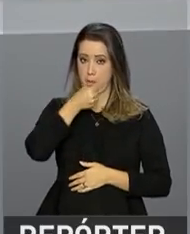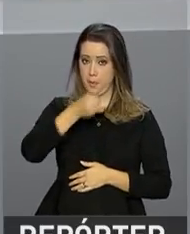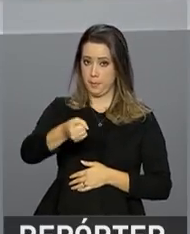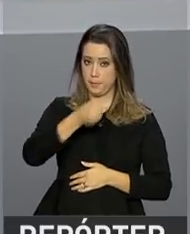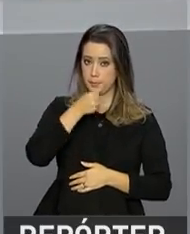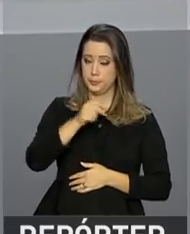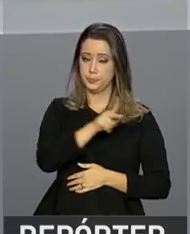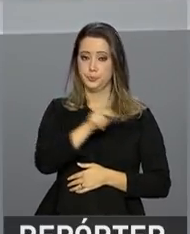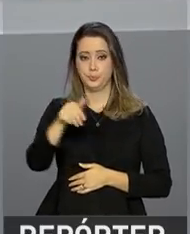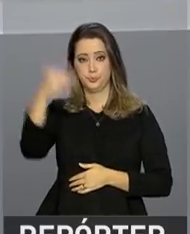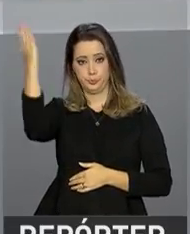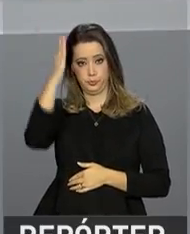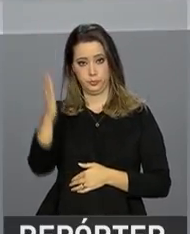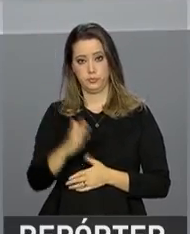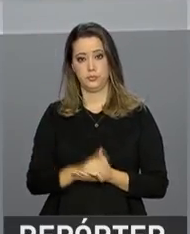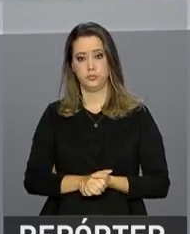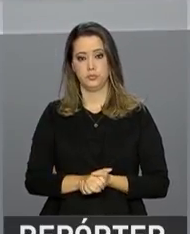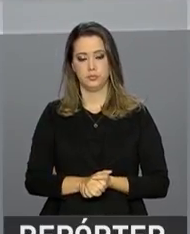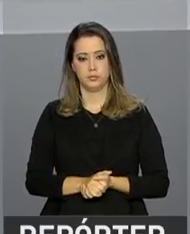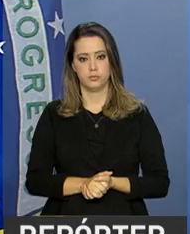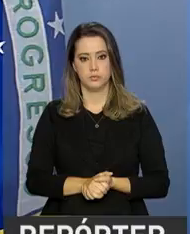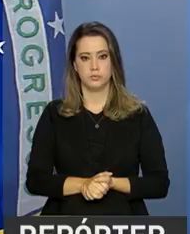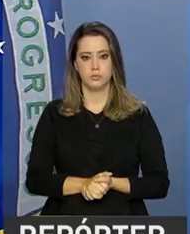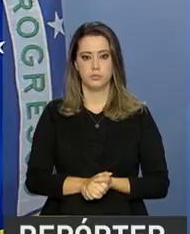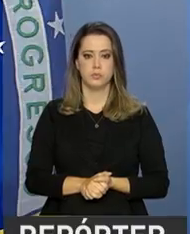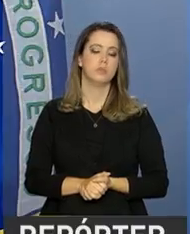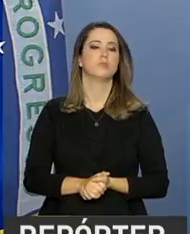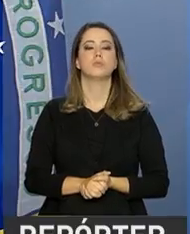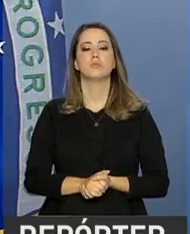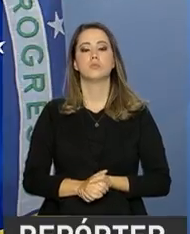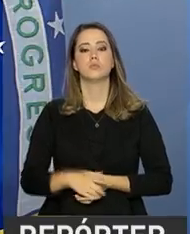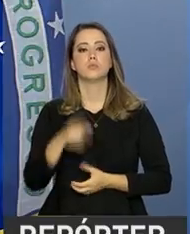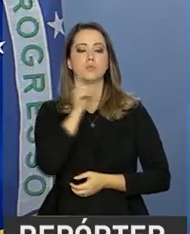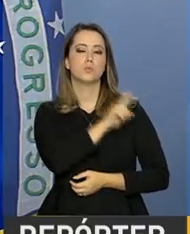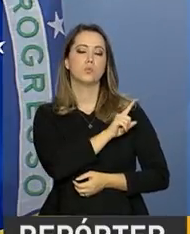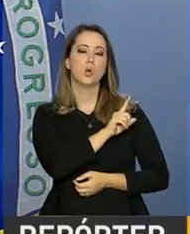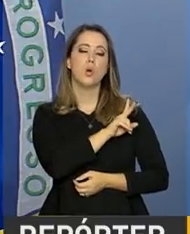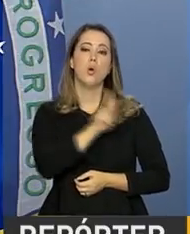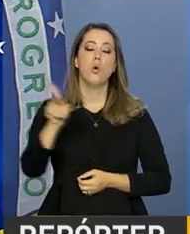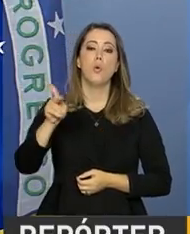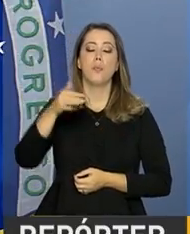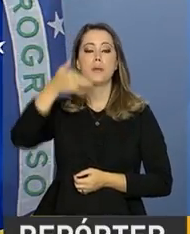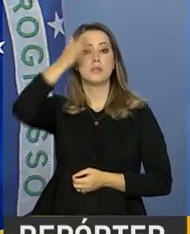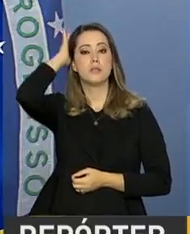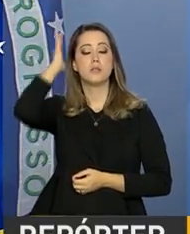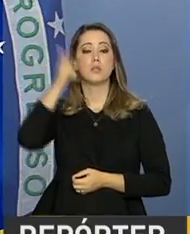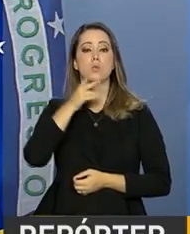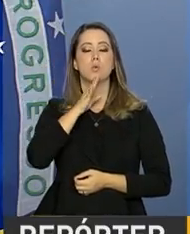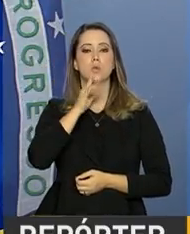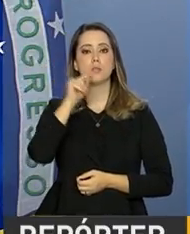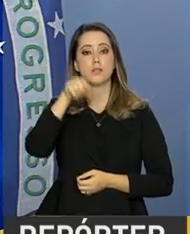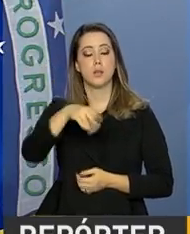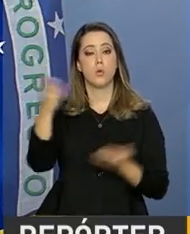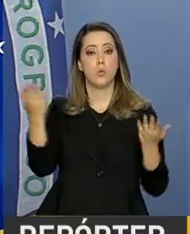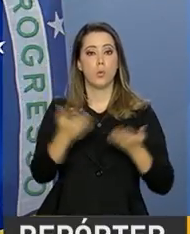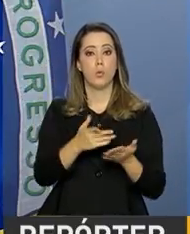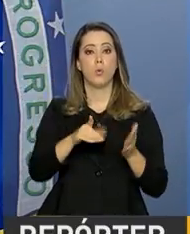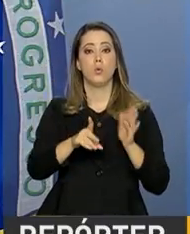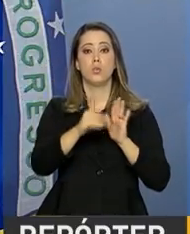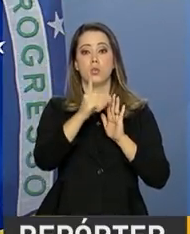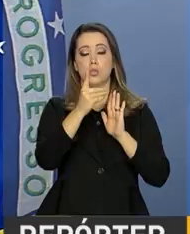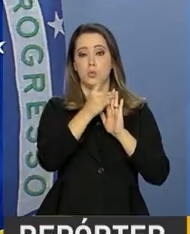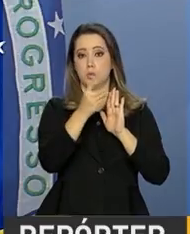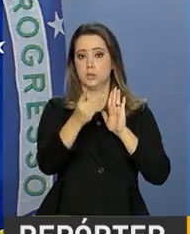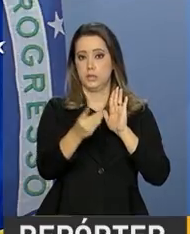da presidência da república o presidente da república reconheceu hoje por meio de decreto